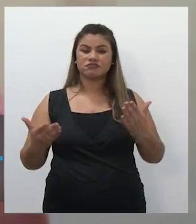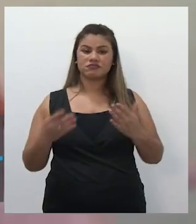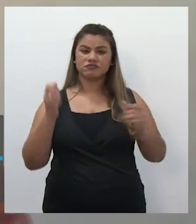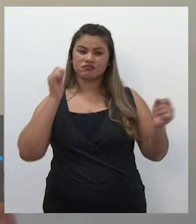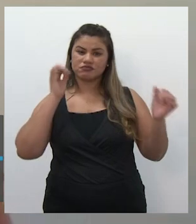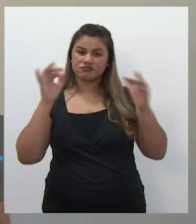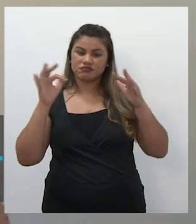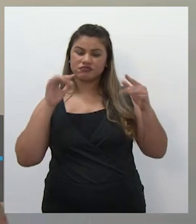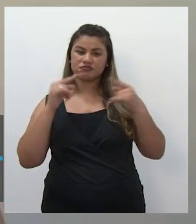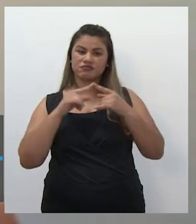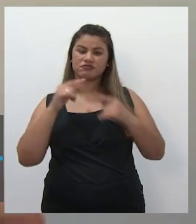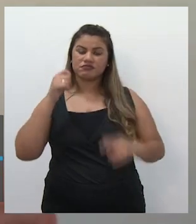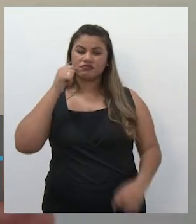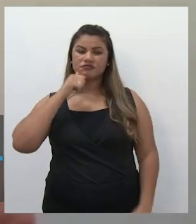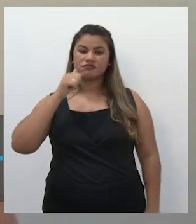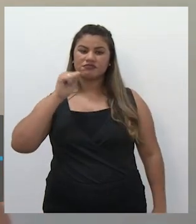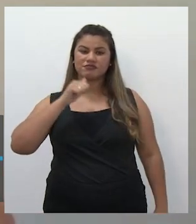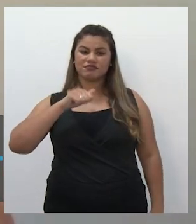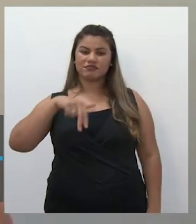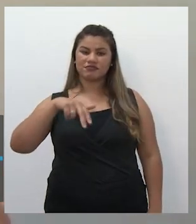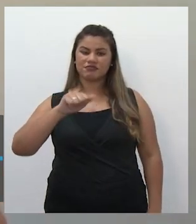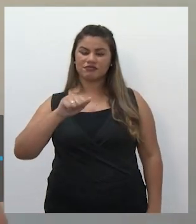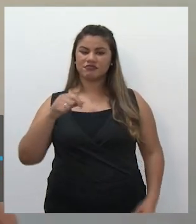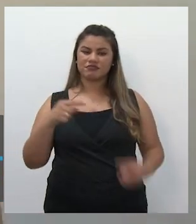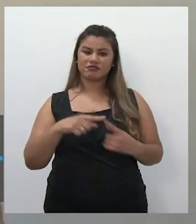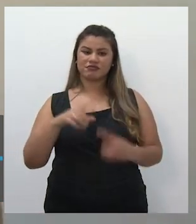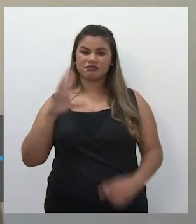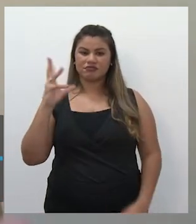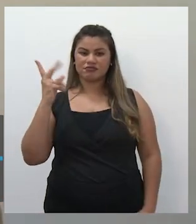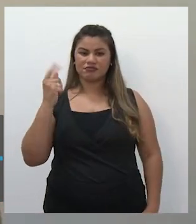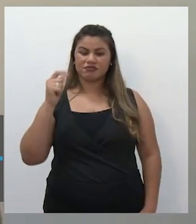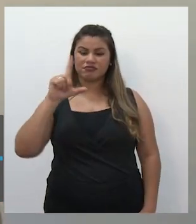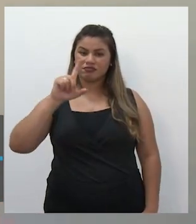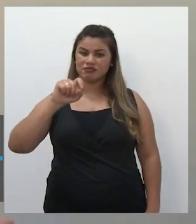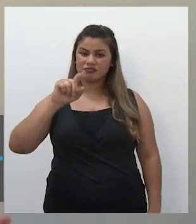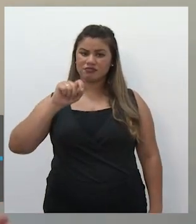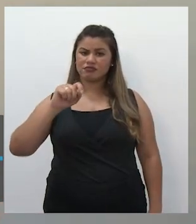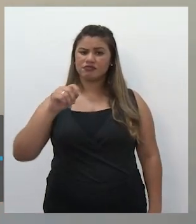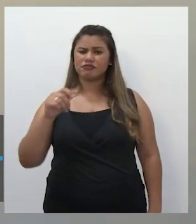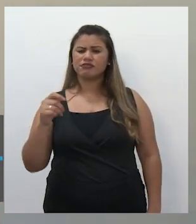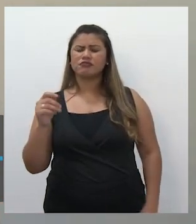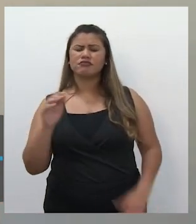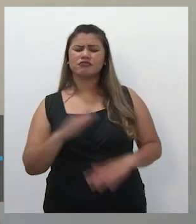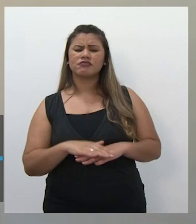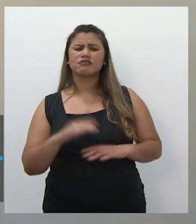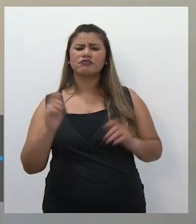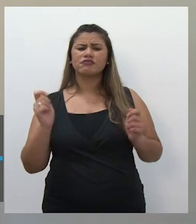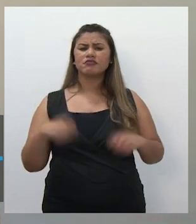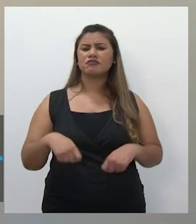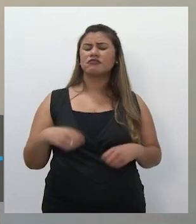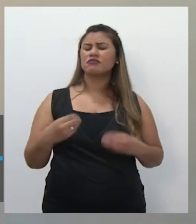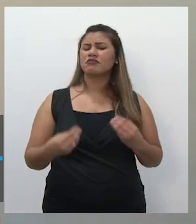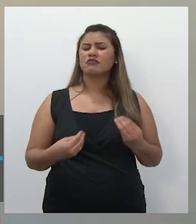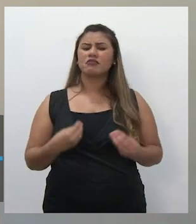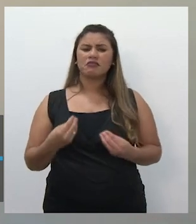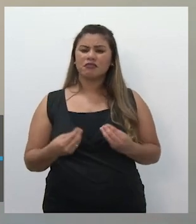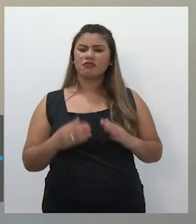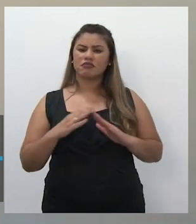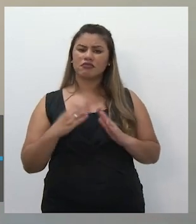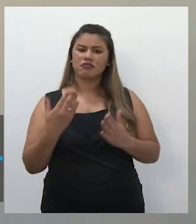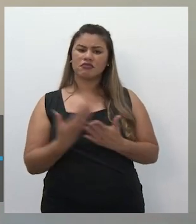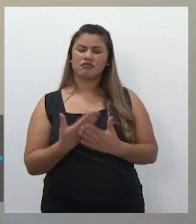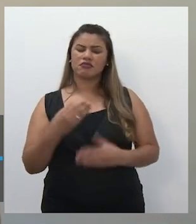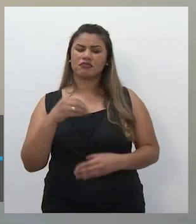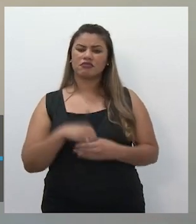do que a Ana Penido nos trouxe das 10 competências, como isso pode acontecer na escola, né? A